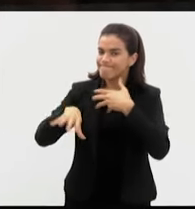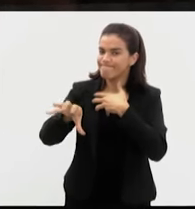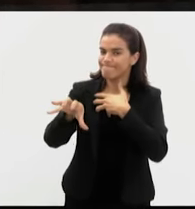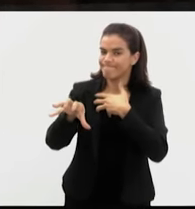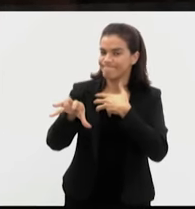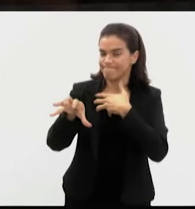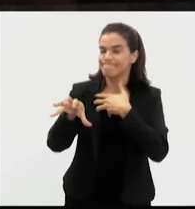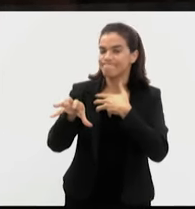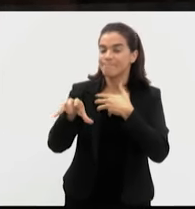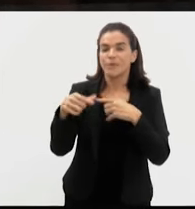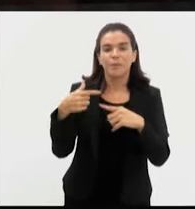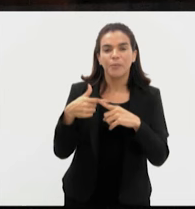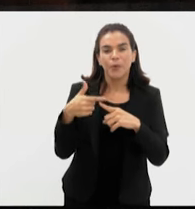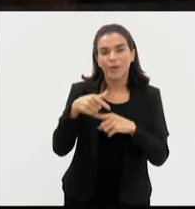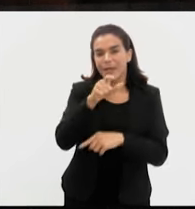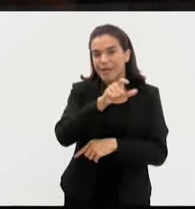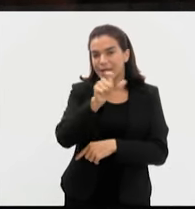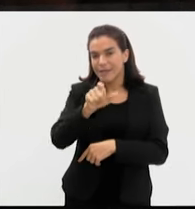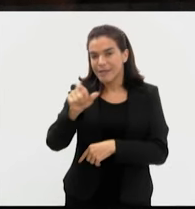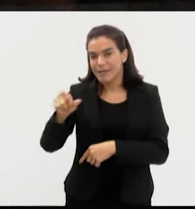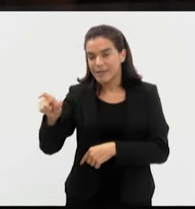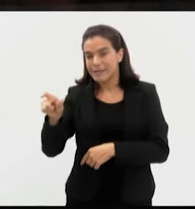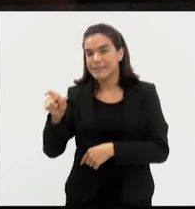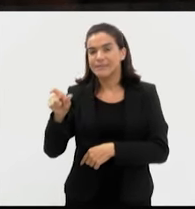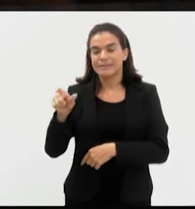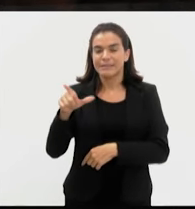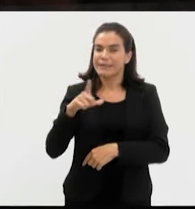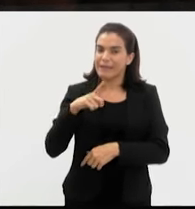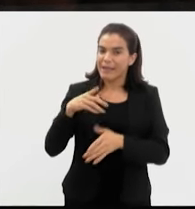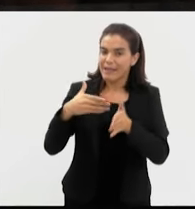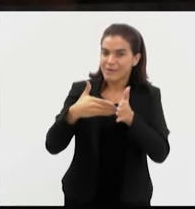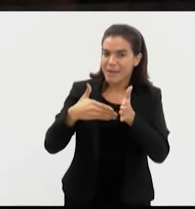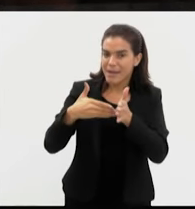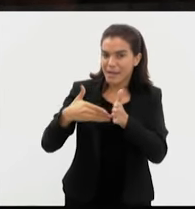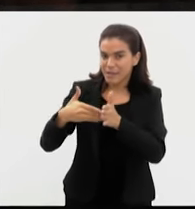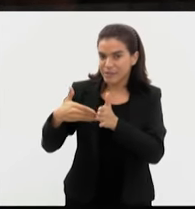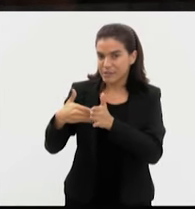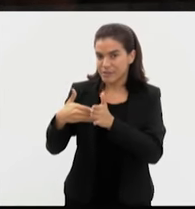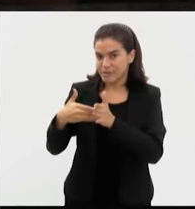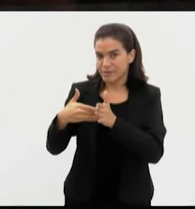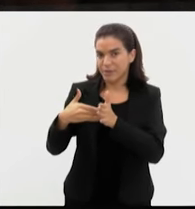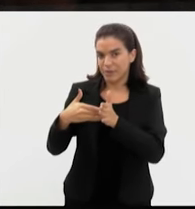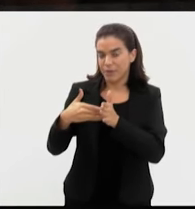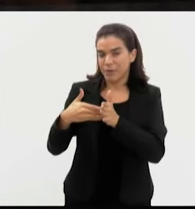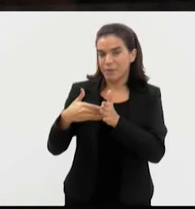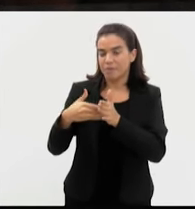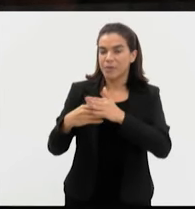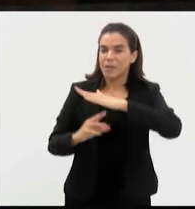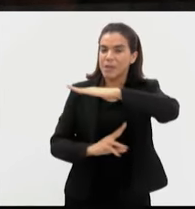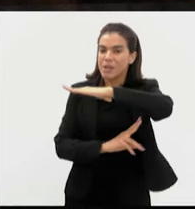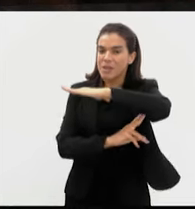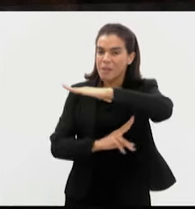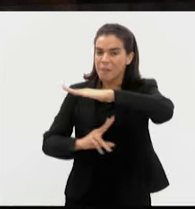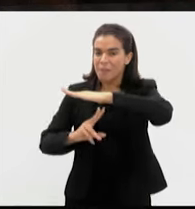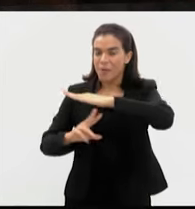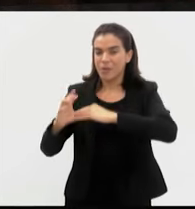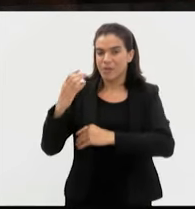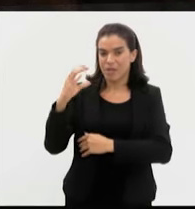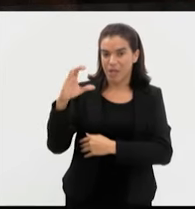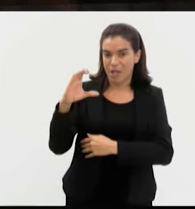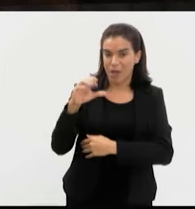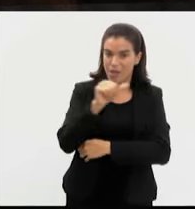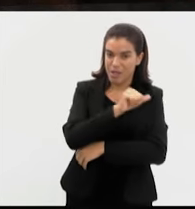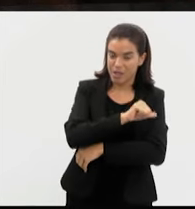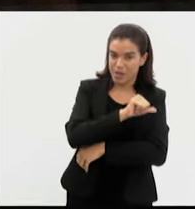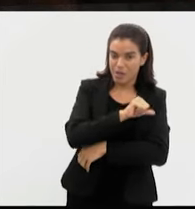deles porque eles vêm são tem uma restrição já na ponte Rio Niterói e agora também na